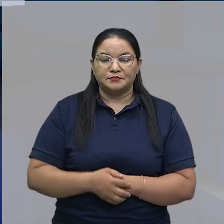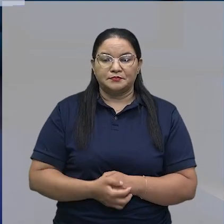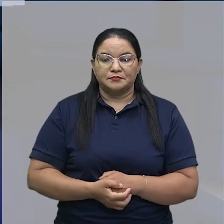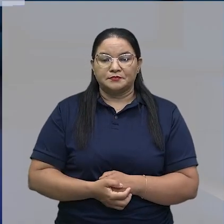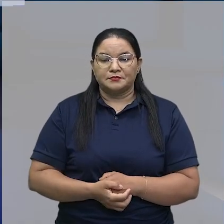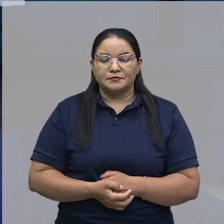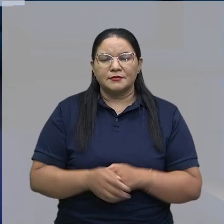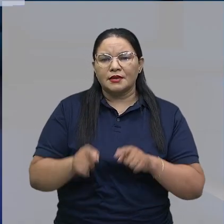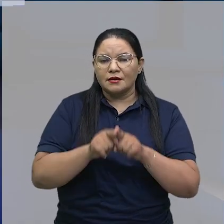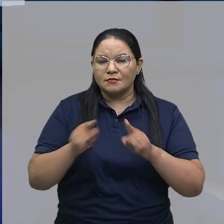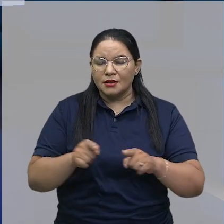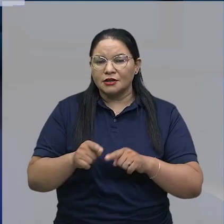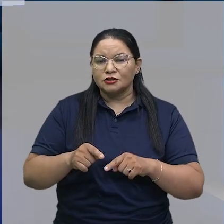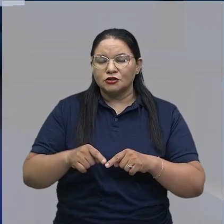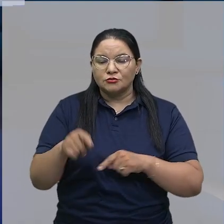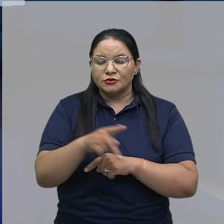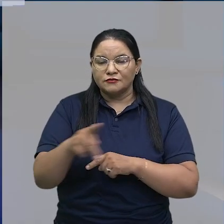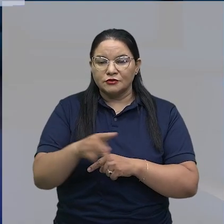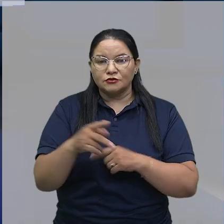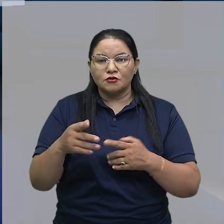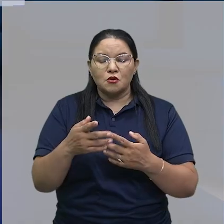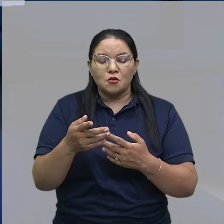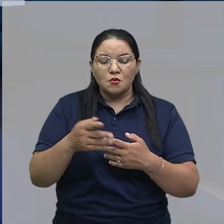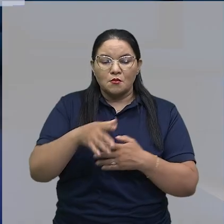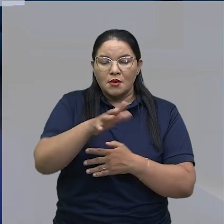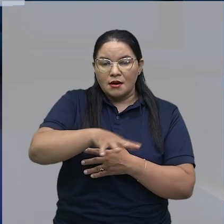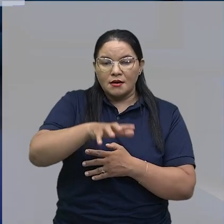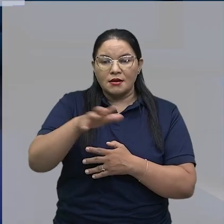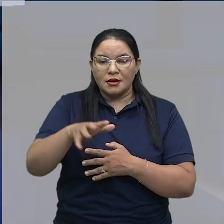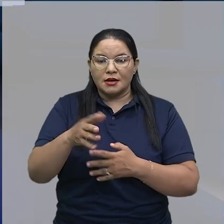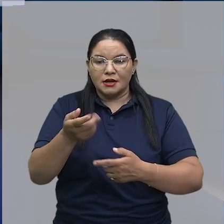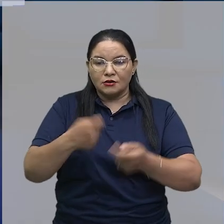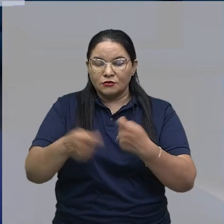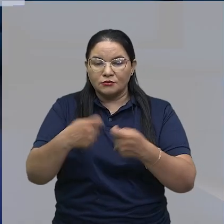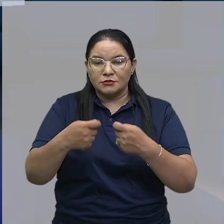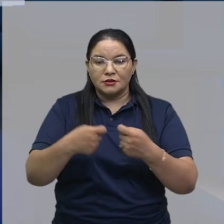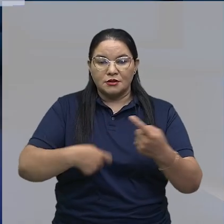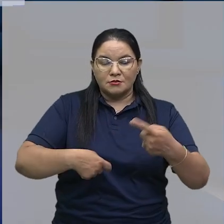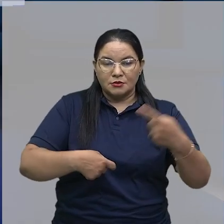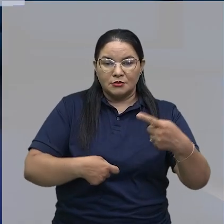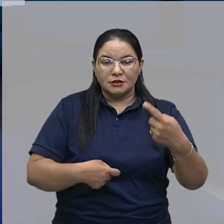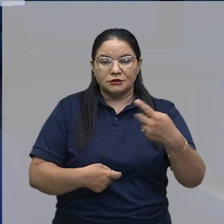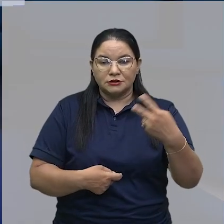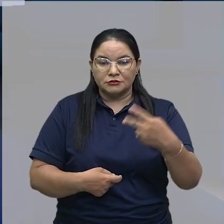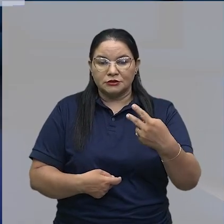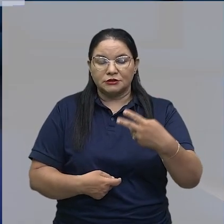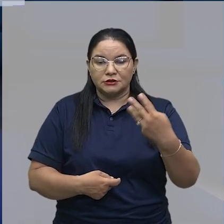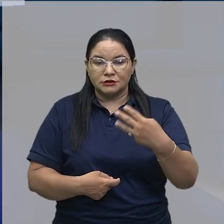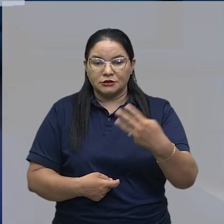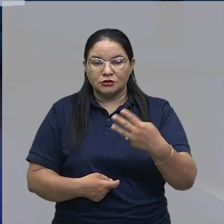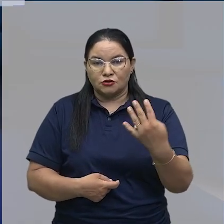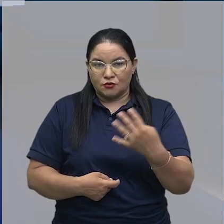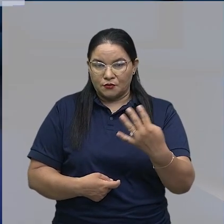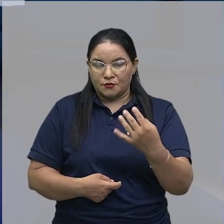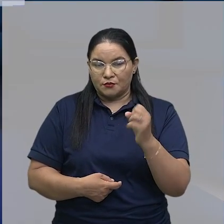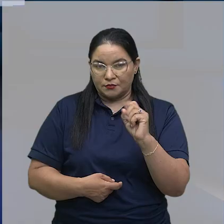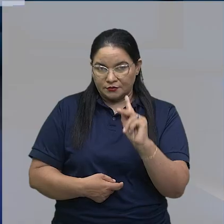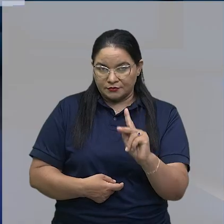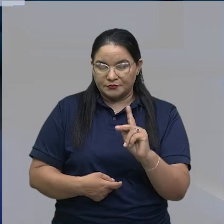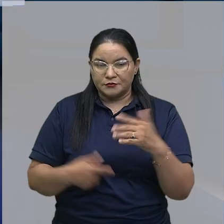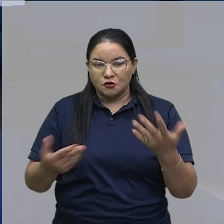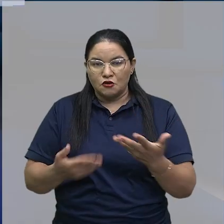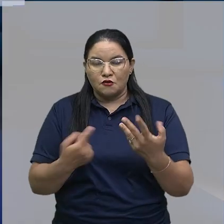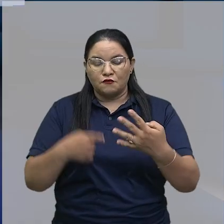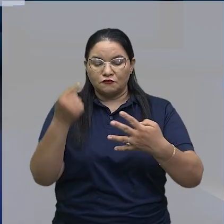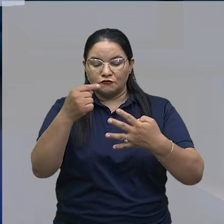quaternário. Professor, quais são os setores da economia? Primário, secundário, terciário e quaternário. A